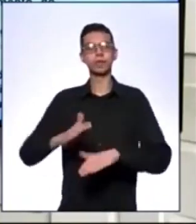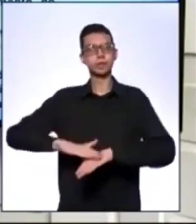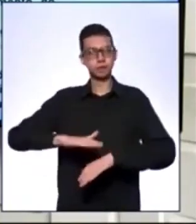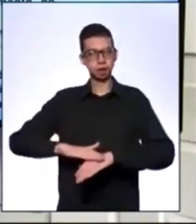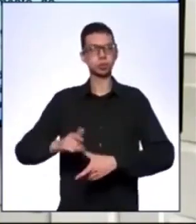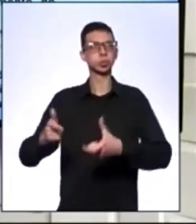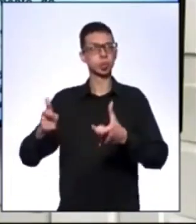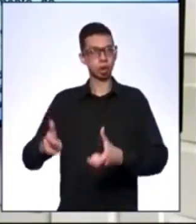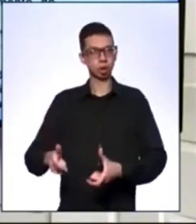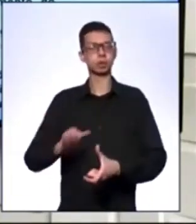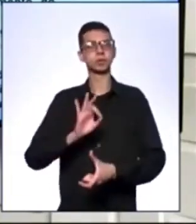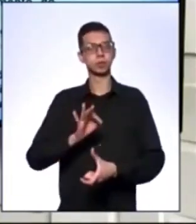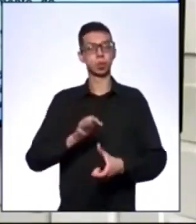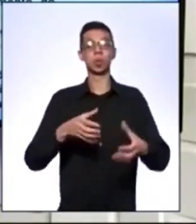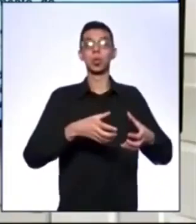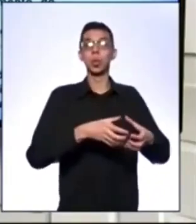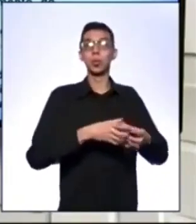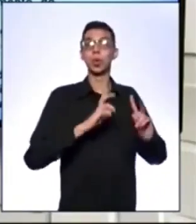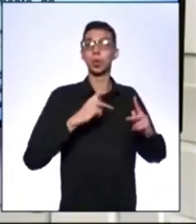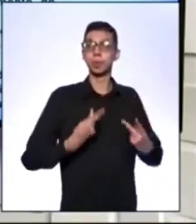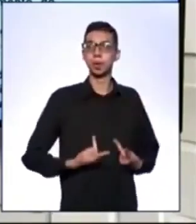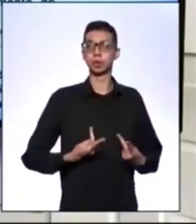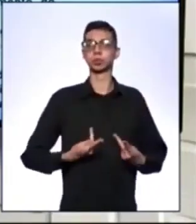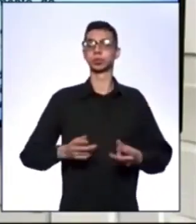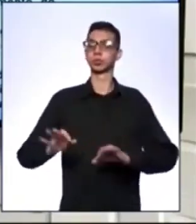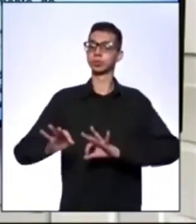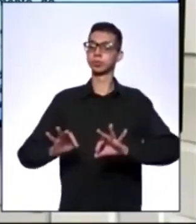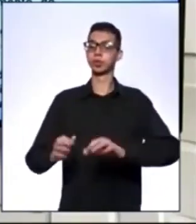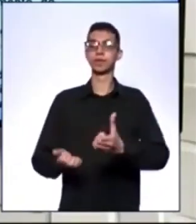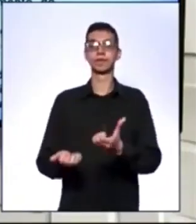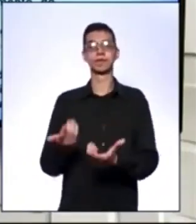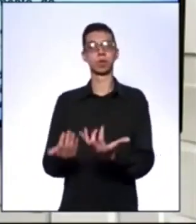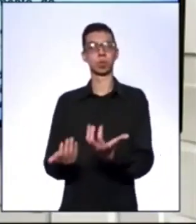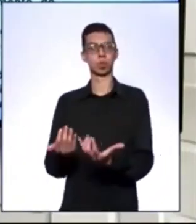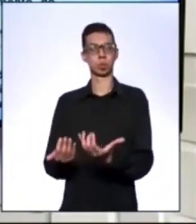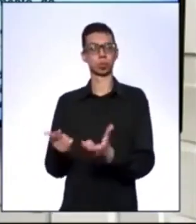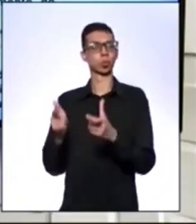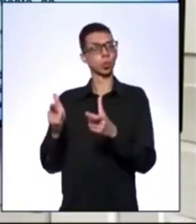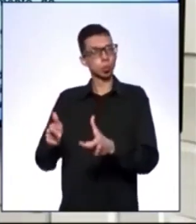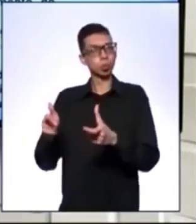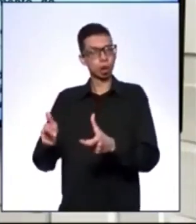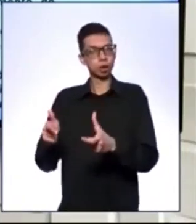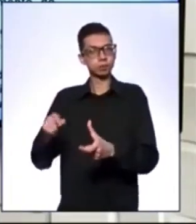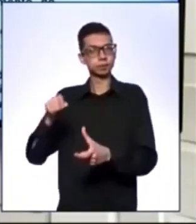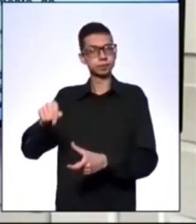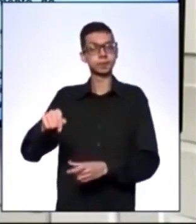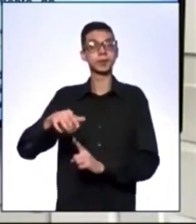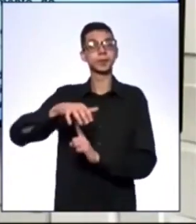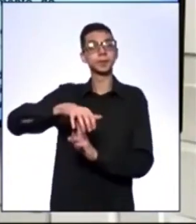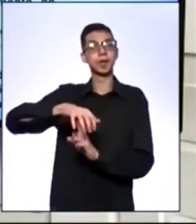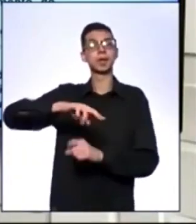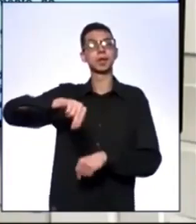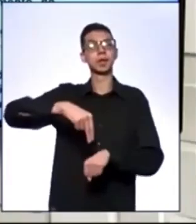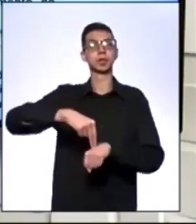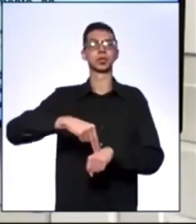fogueira feita por grupos humanos, lá na Serra da Capivara, no Parque Nacional,